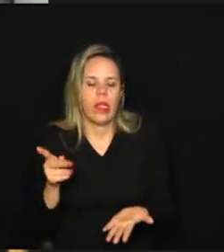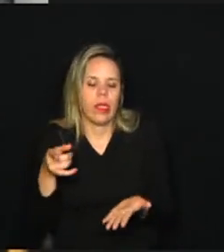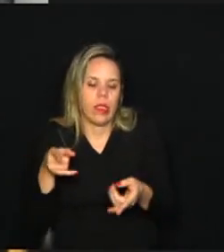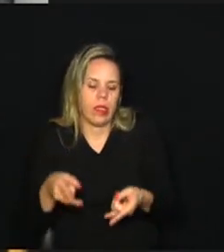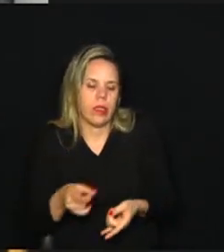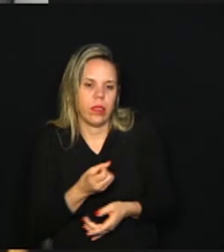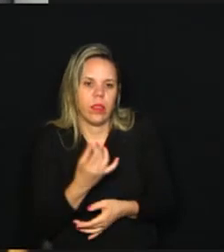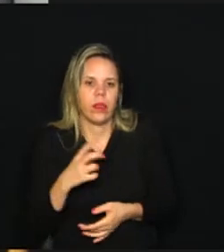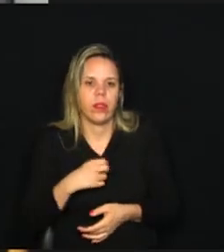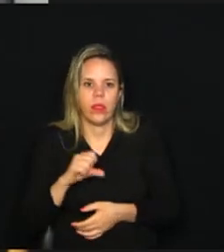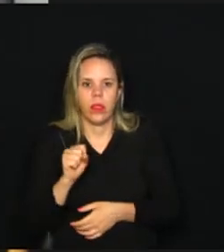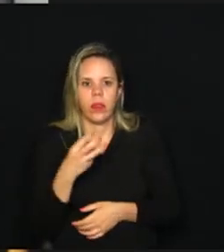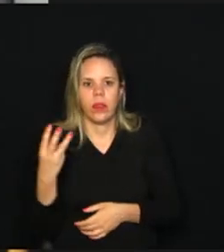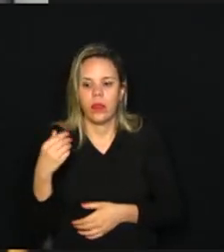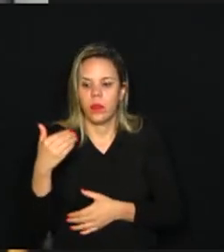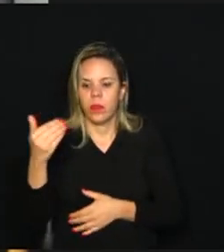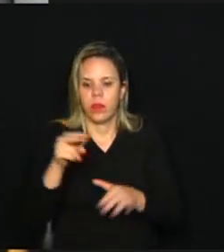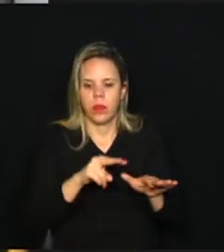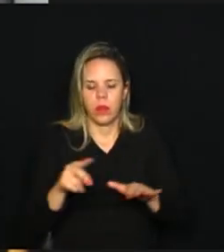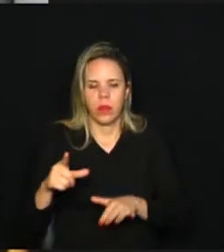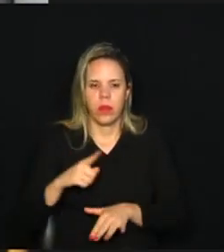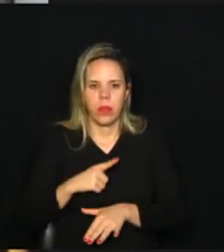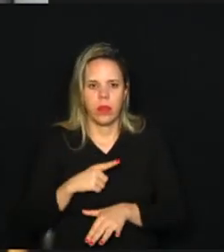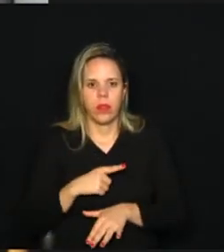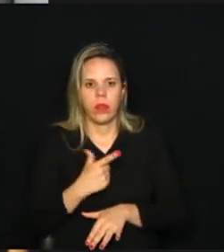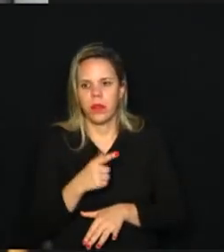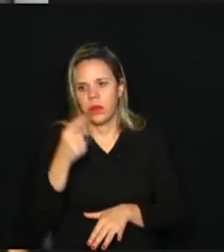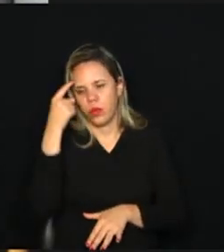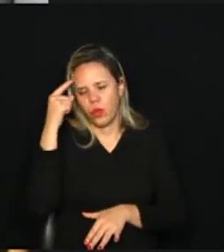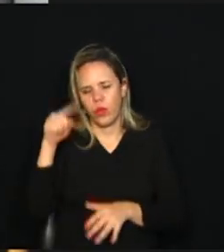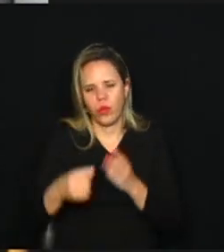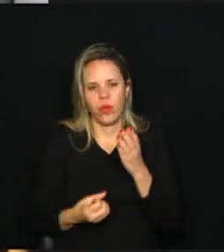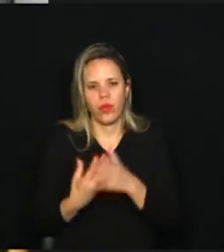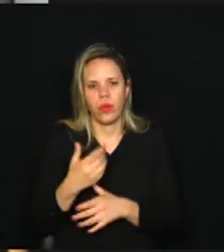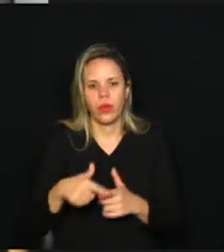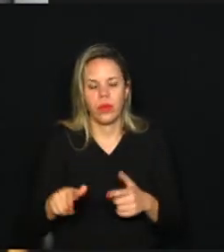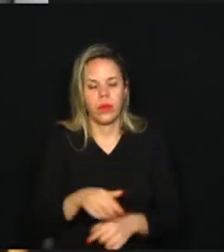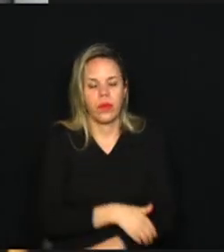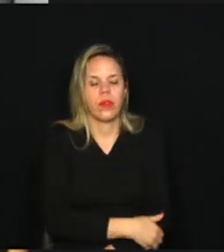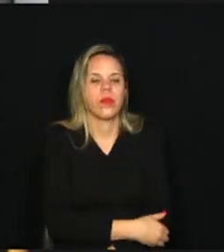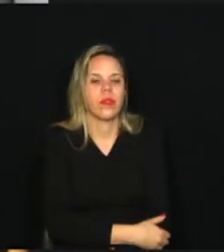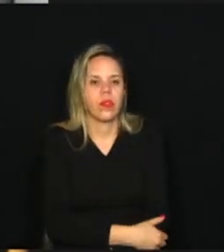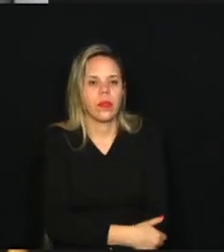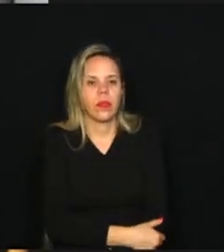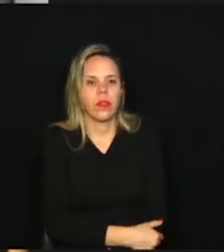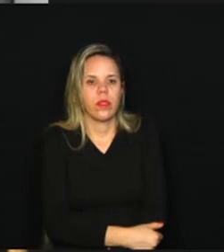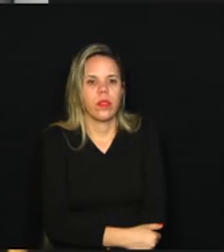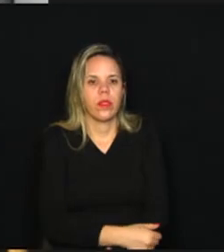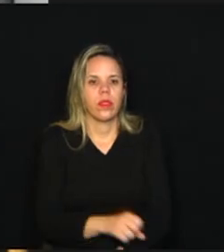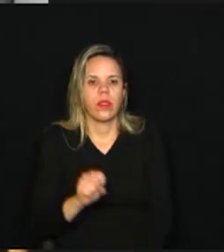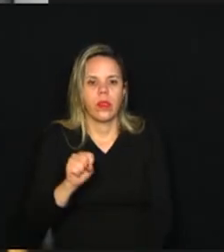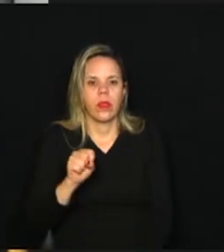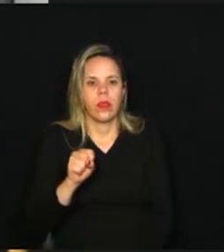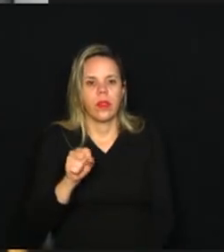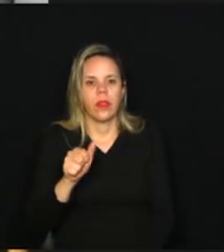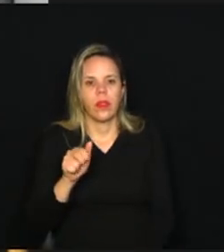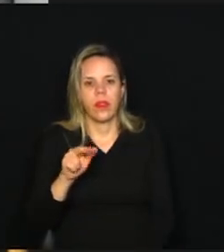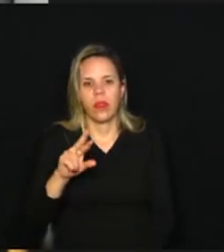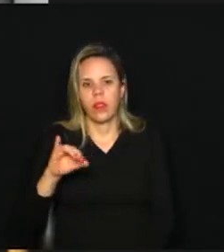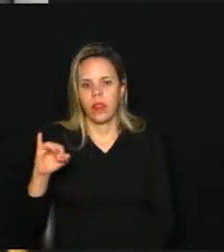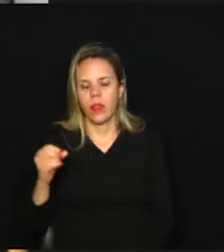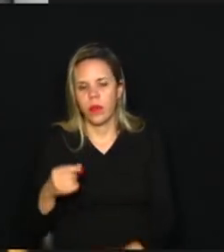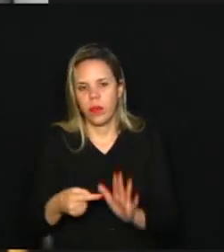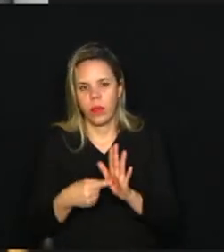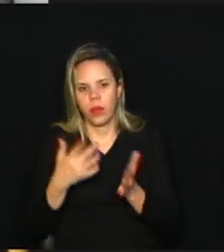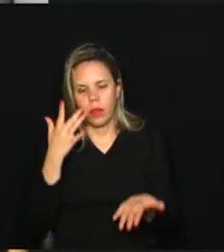hoje é 83, semana que vem, se a gente não tem uma ideia do que está acontecendo, o Sávio vai mostrar isso, eu acho. A gente, por exemplo,